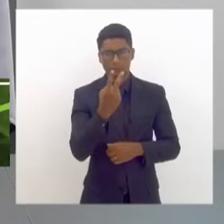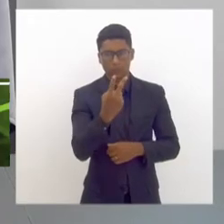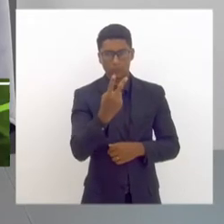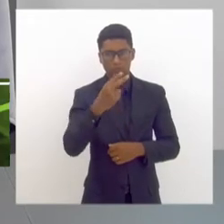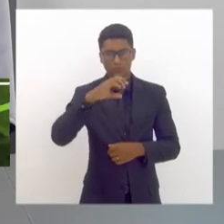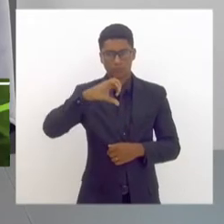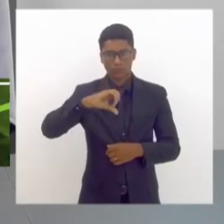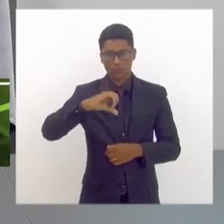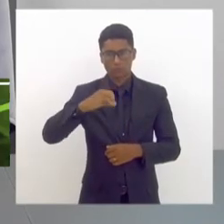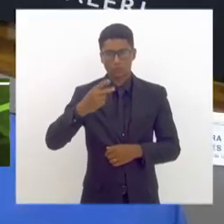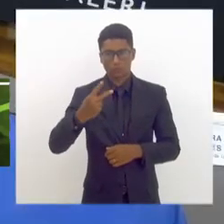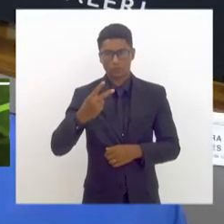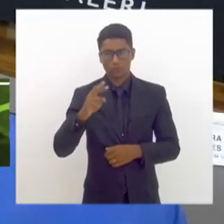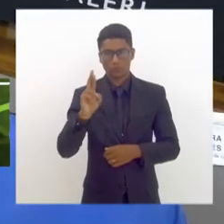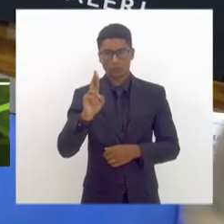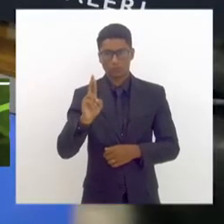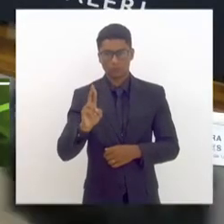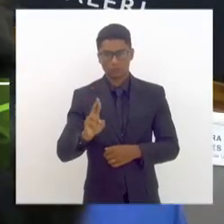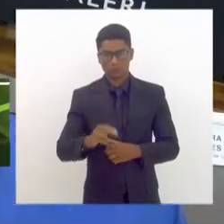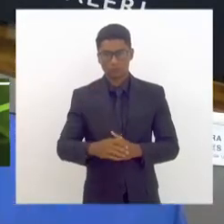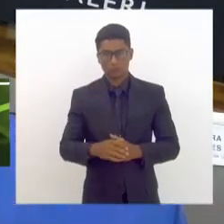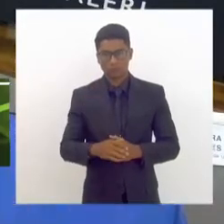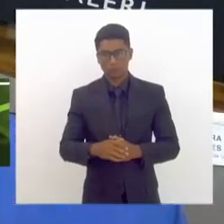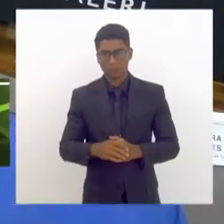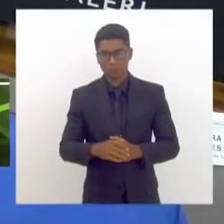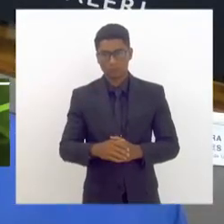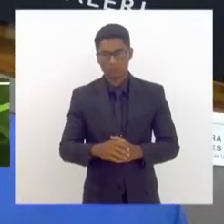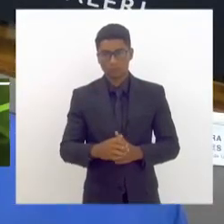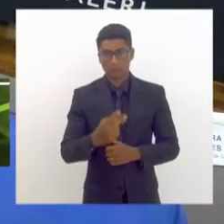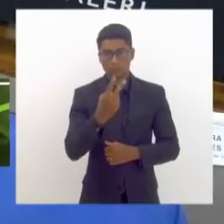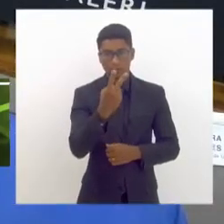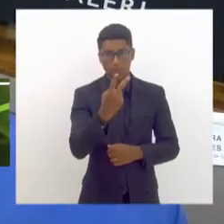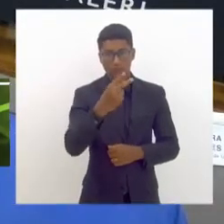R$ 292. Reais, né? R$ 292 mil. Reais.